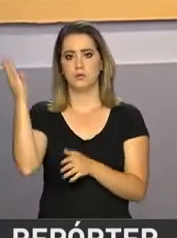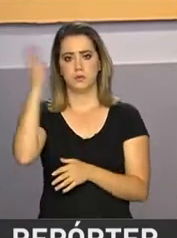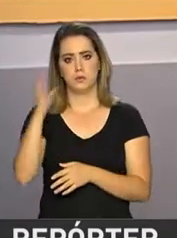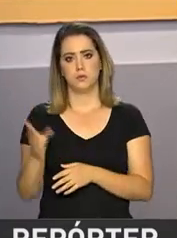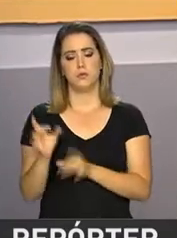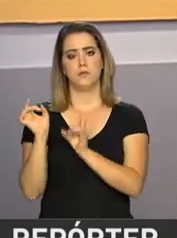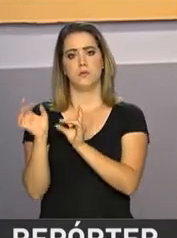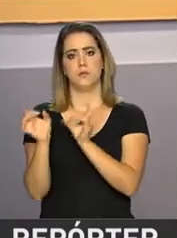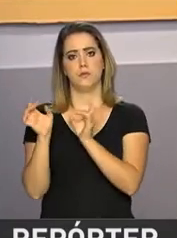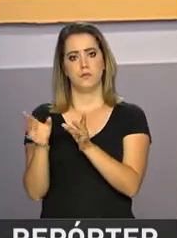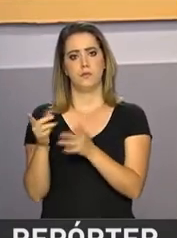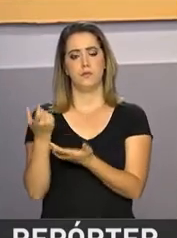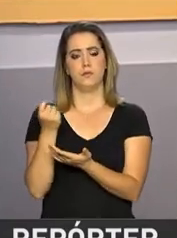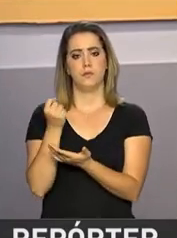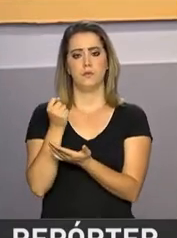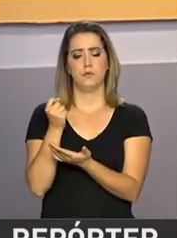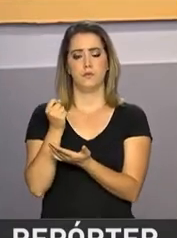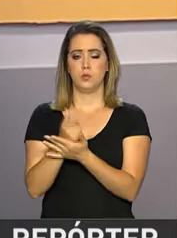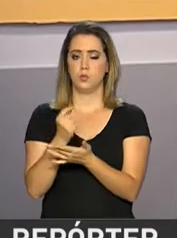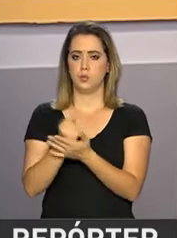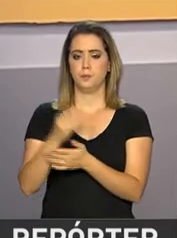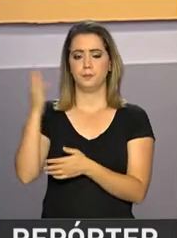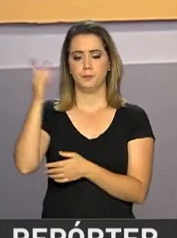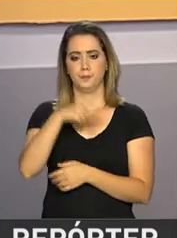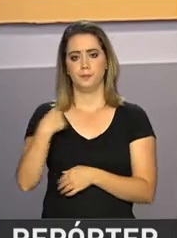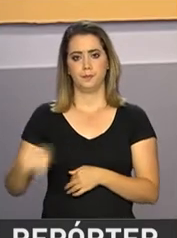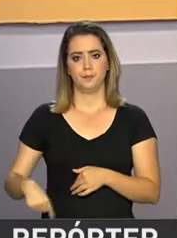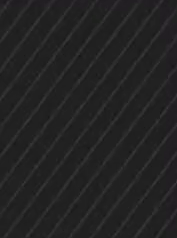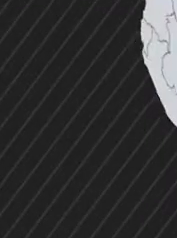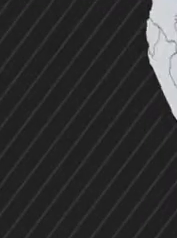brasileiros exportados para a china